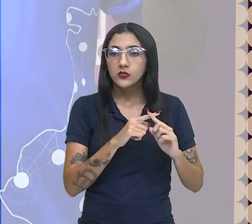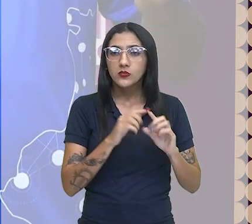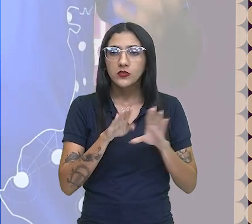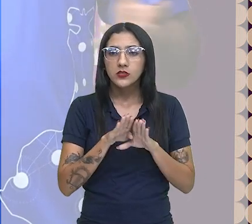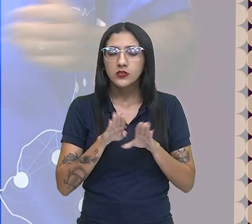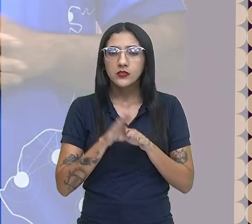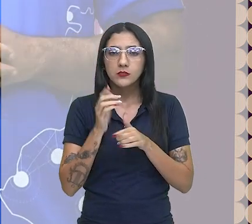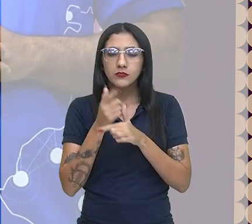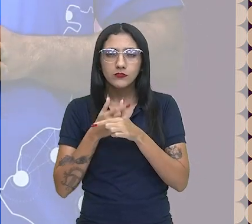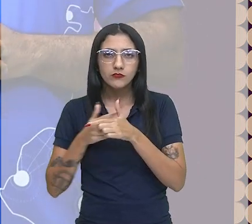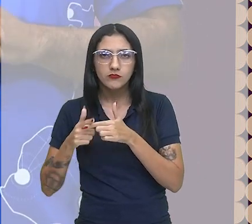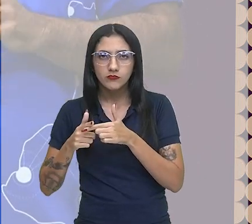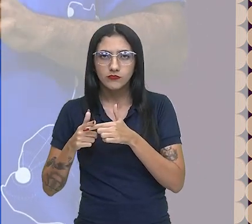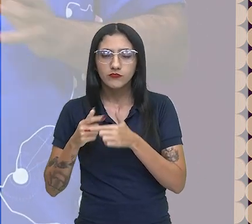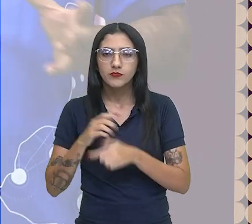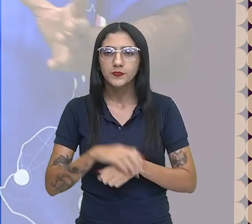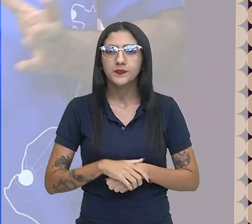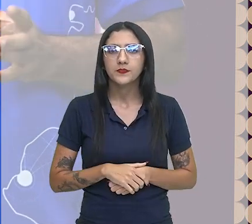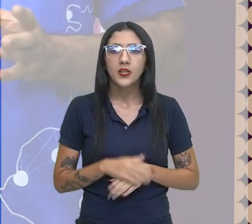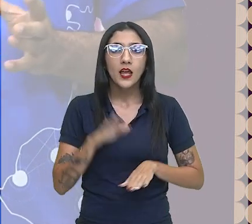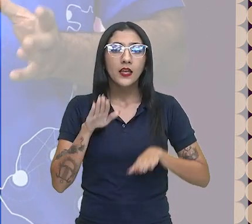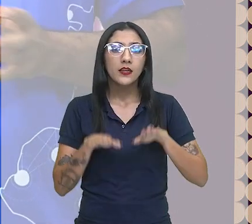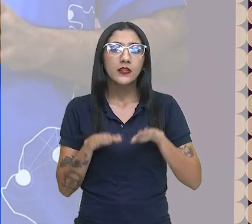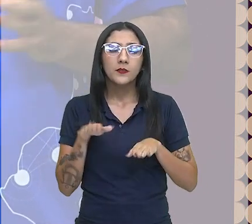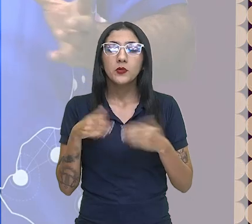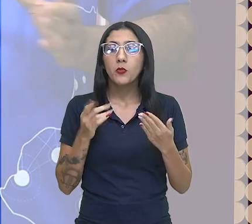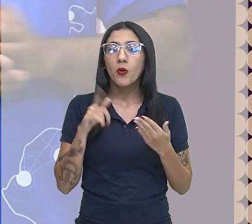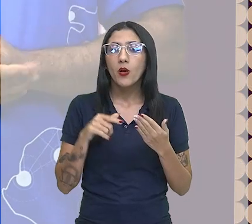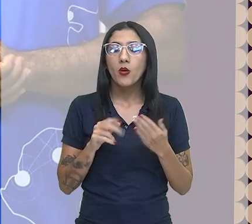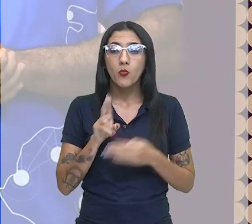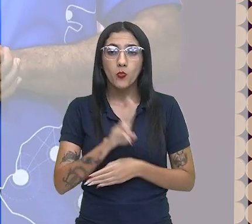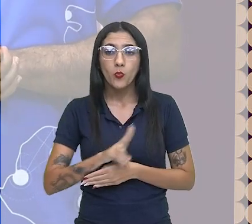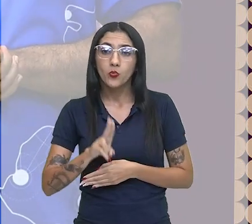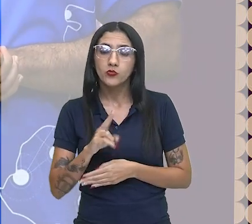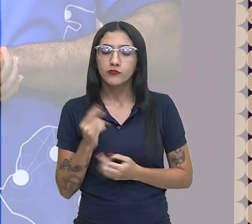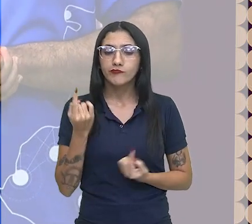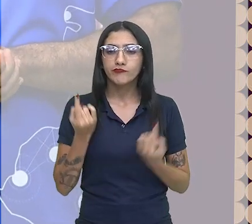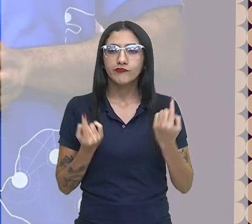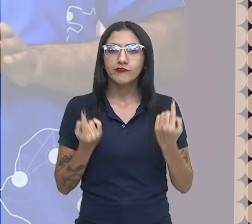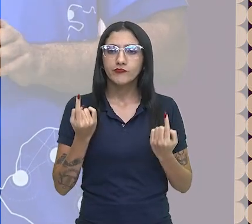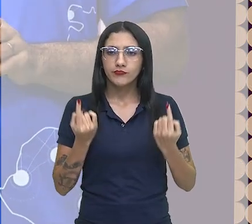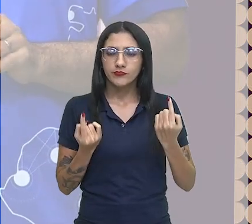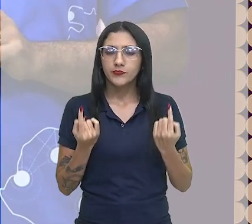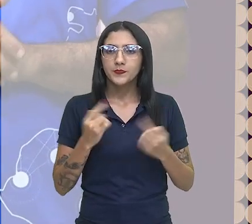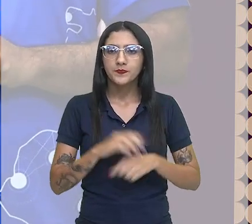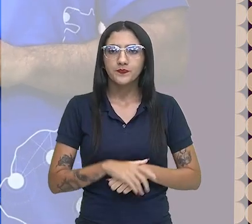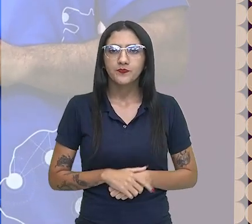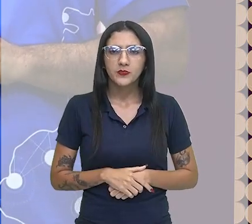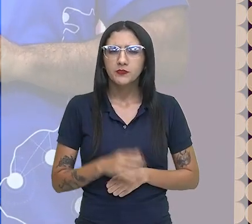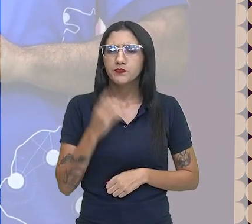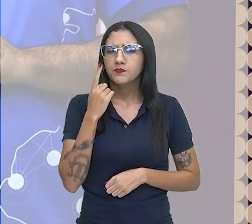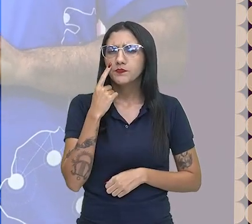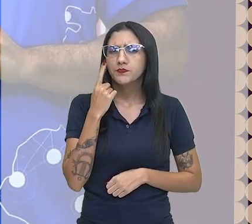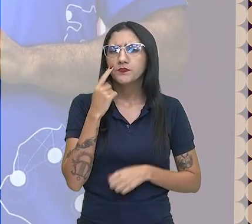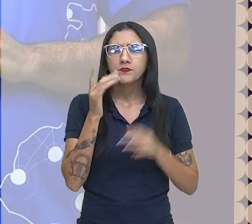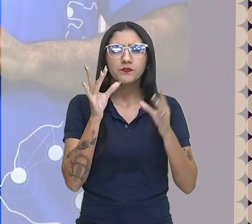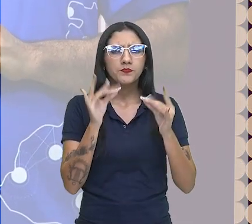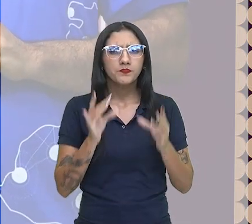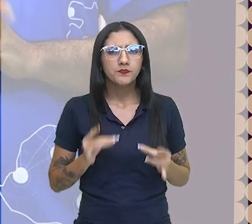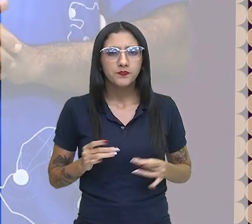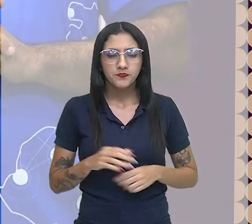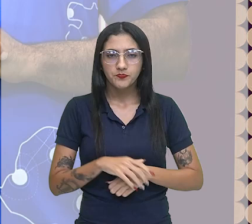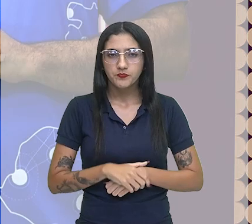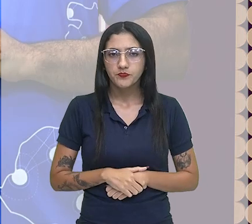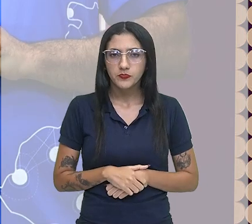e os múltiplos. Dependendo da situação, eu vou usar um ou outro, ok? Olha o que diz a definição aí, ó.